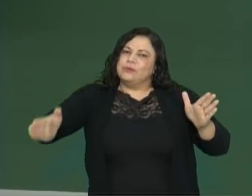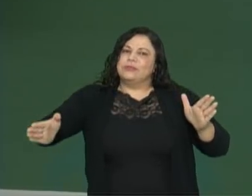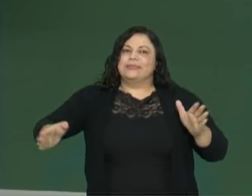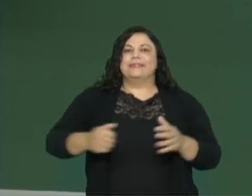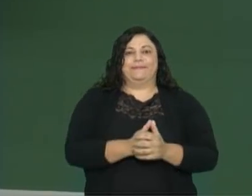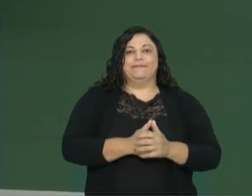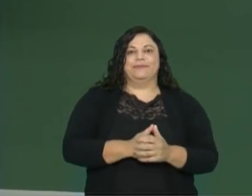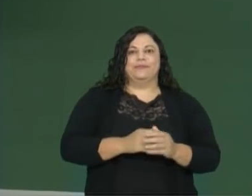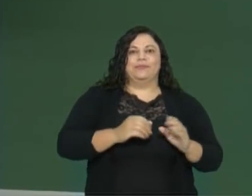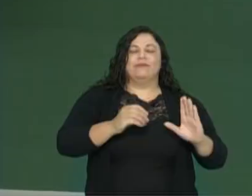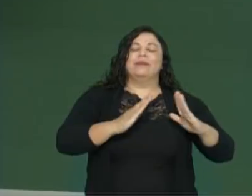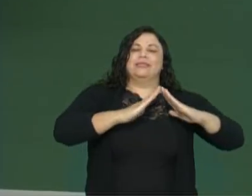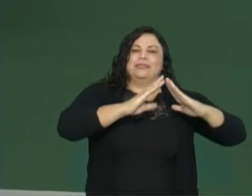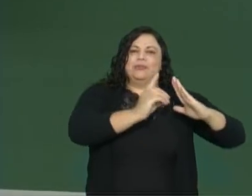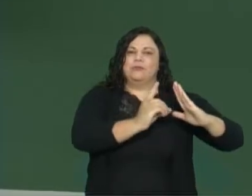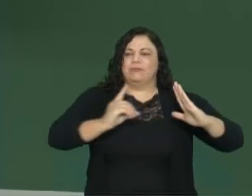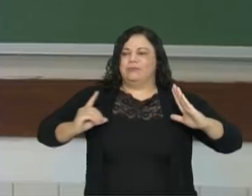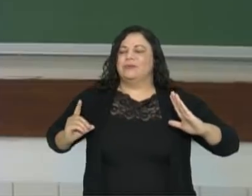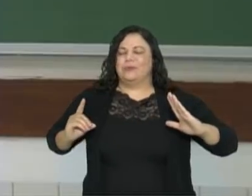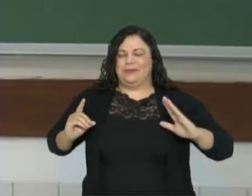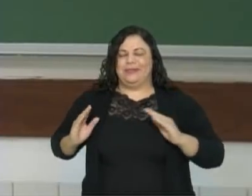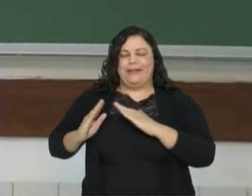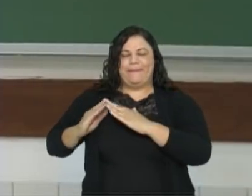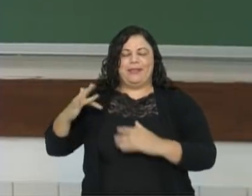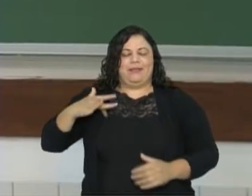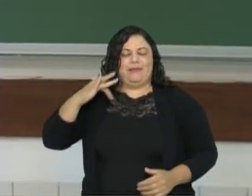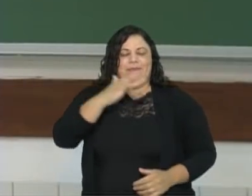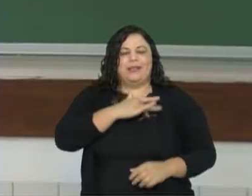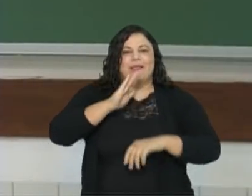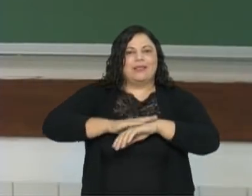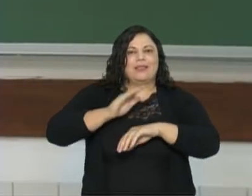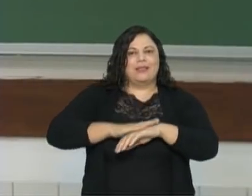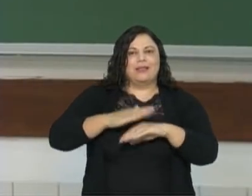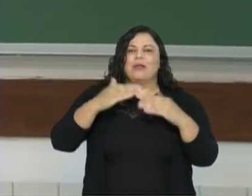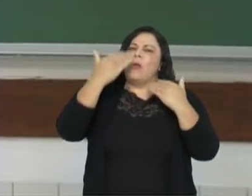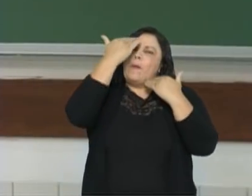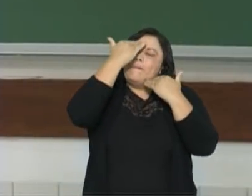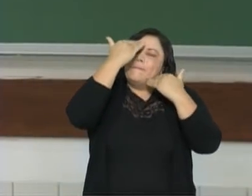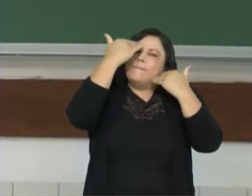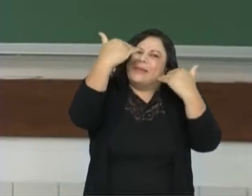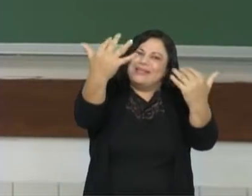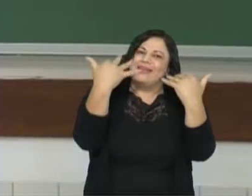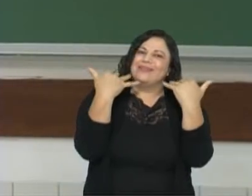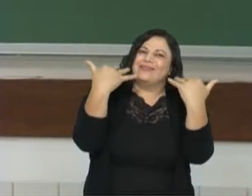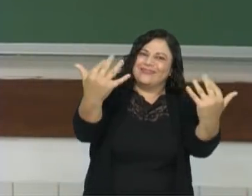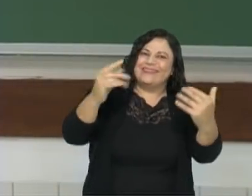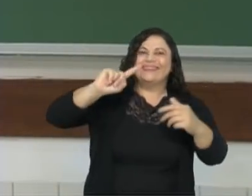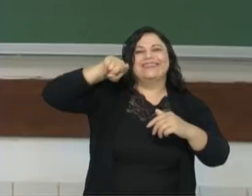isolamento ser muito mais saudável. Obrigado por acompanhar mais essa aula e até a próxima.